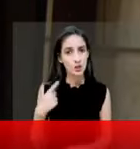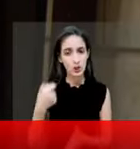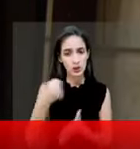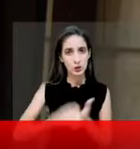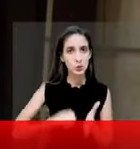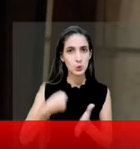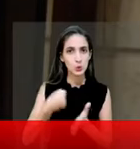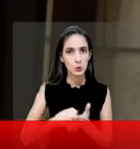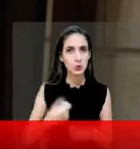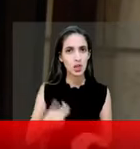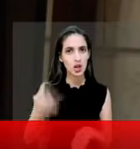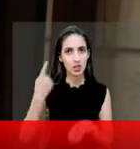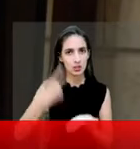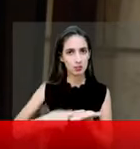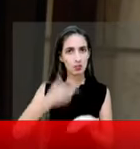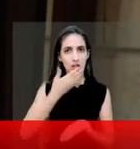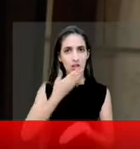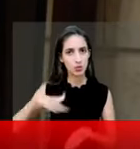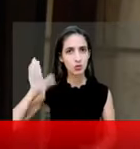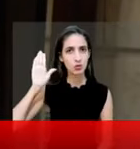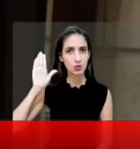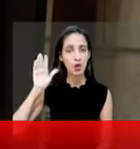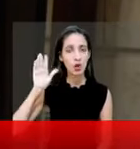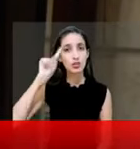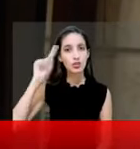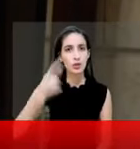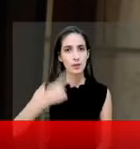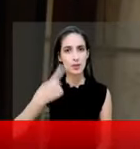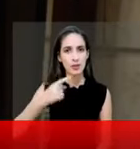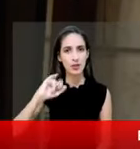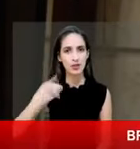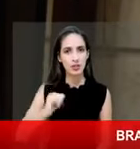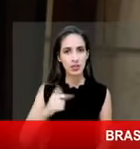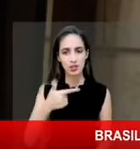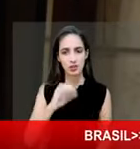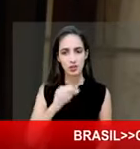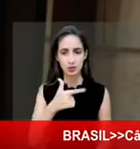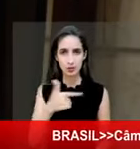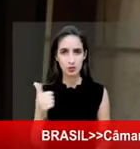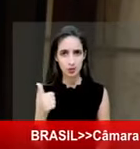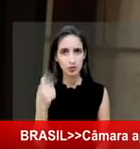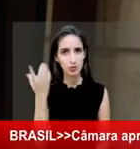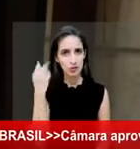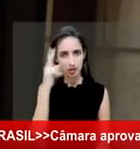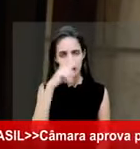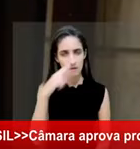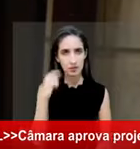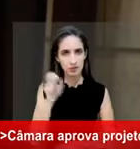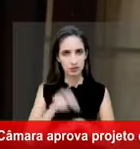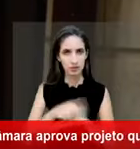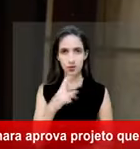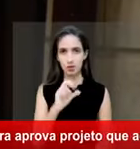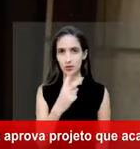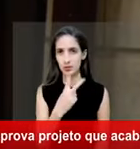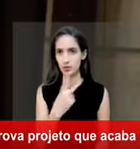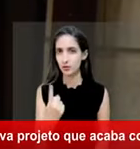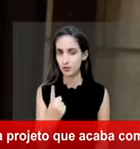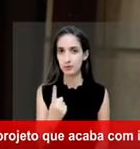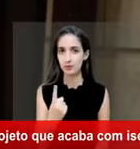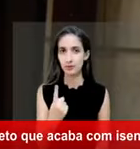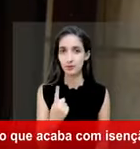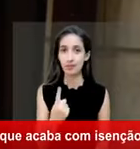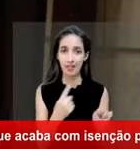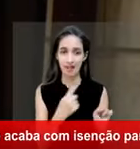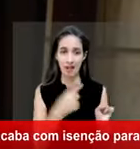em 1º de janeiro de 2021, quando tomamos posse como vereadores e vereadoras dessa casa. Uma vereadora que foi brutalmente